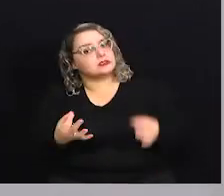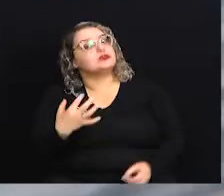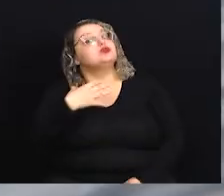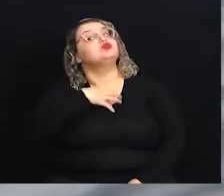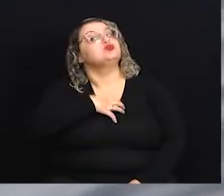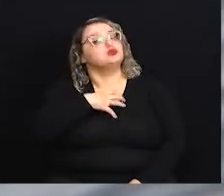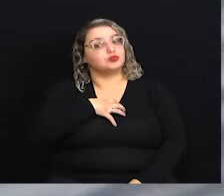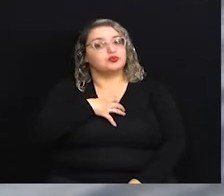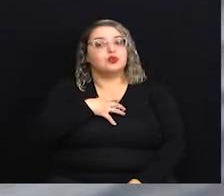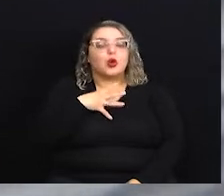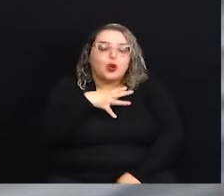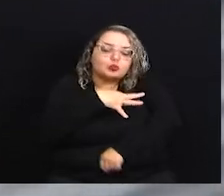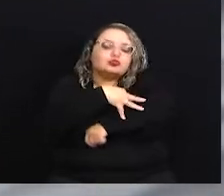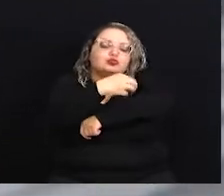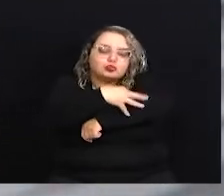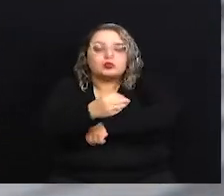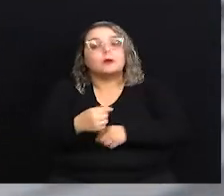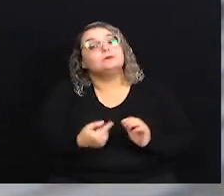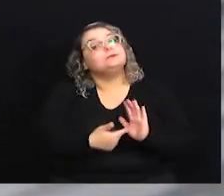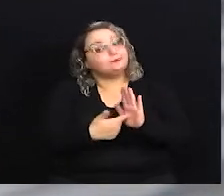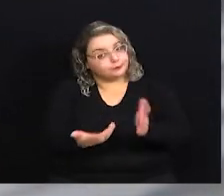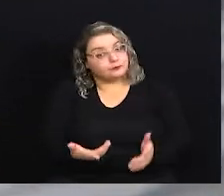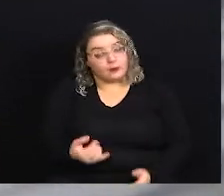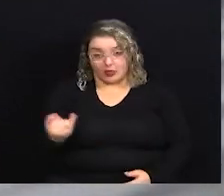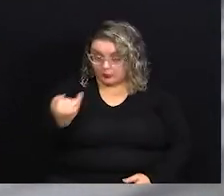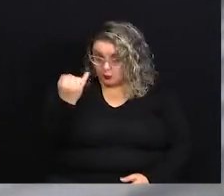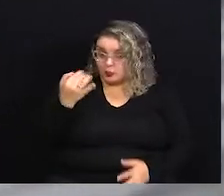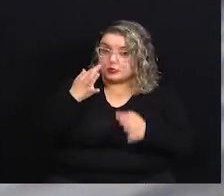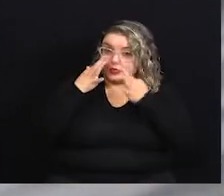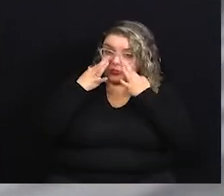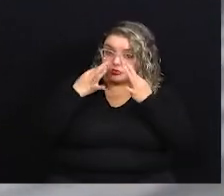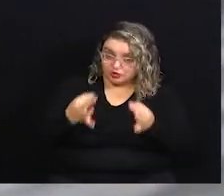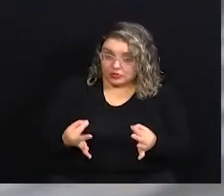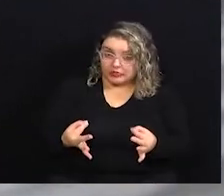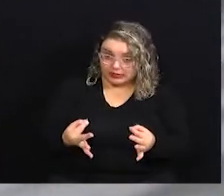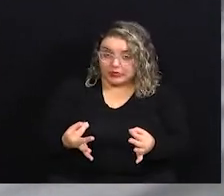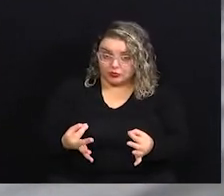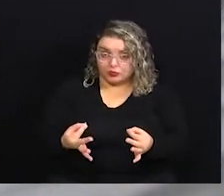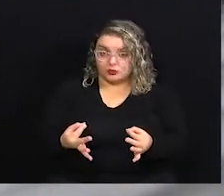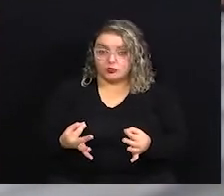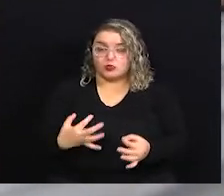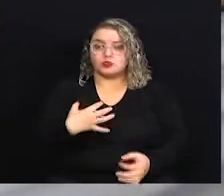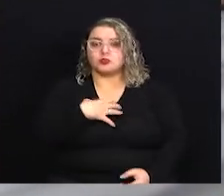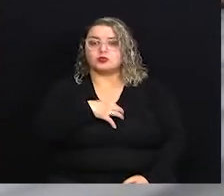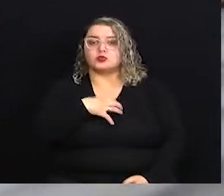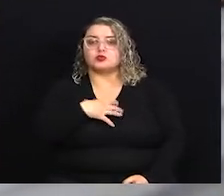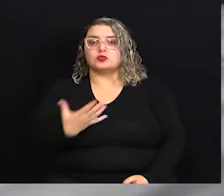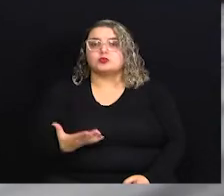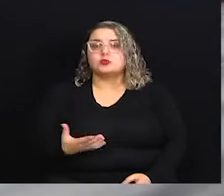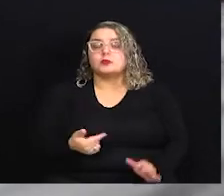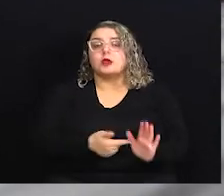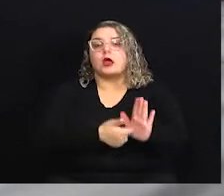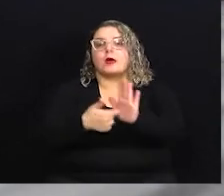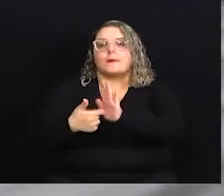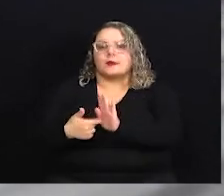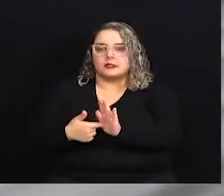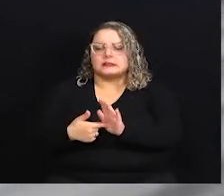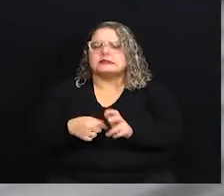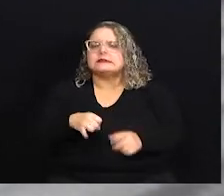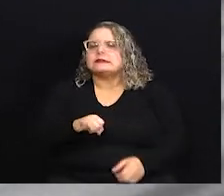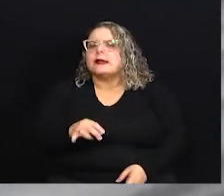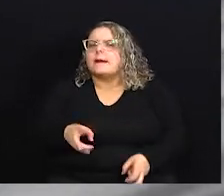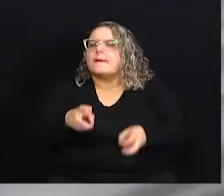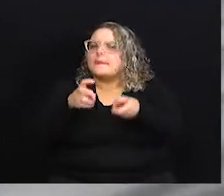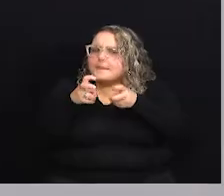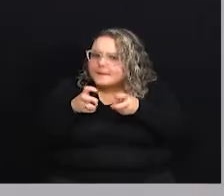sim. Por isso, atenção aos sintomas que o peludo pode apresentar. É sempre importante ficar atento com os sintomas que